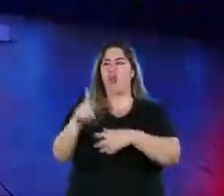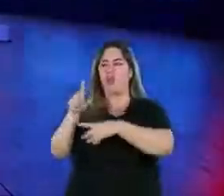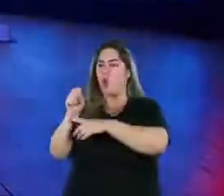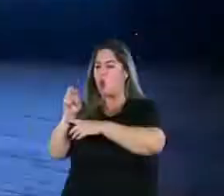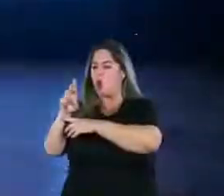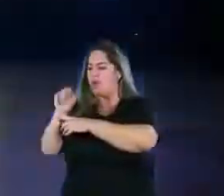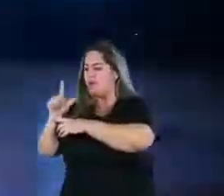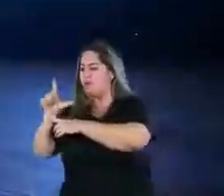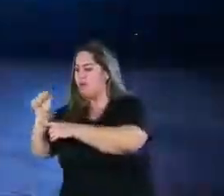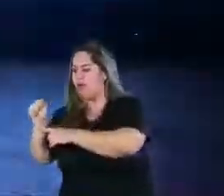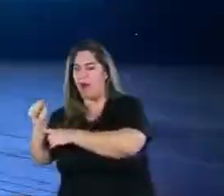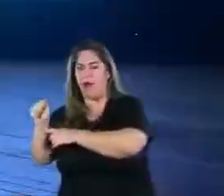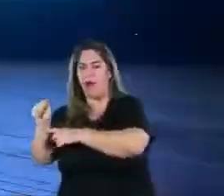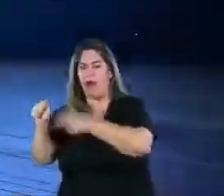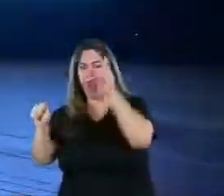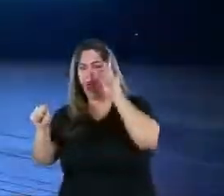gorila,